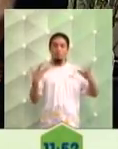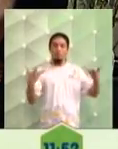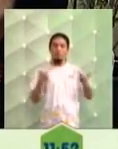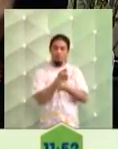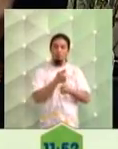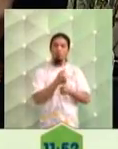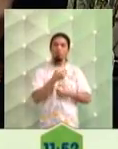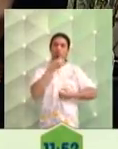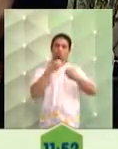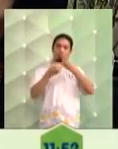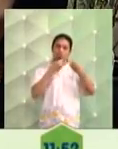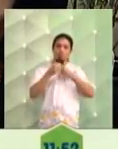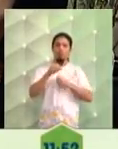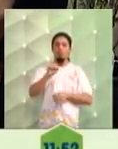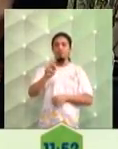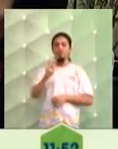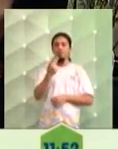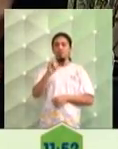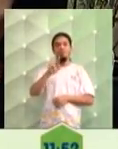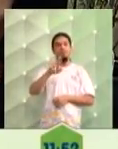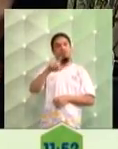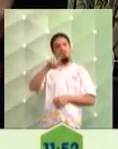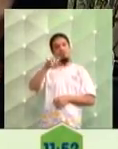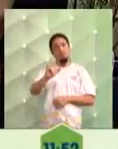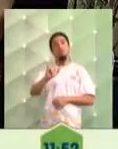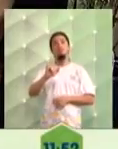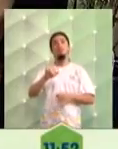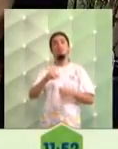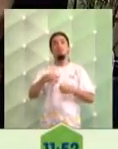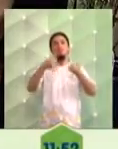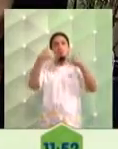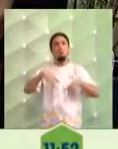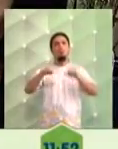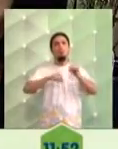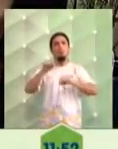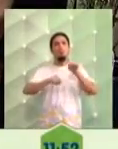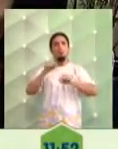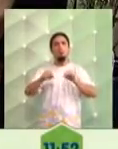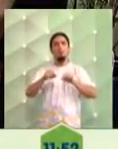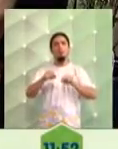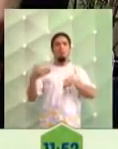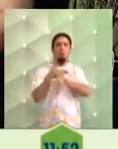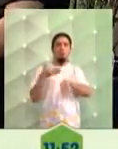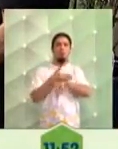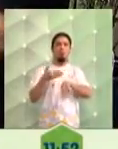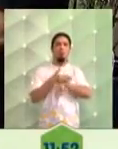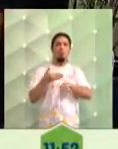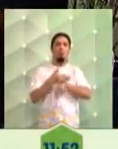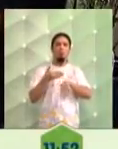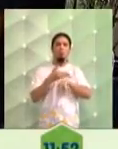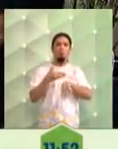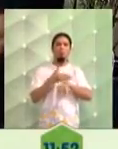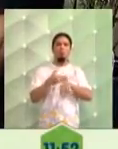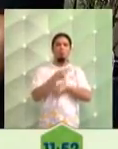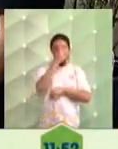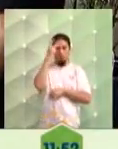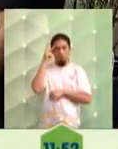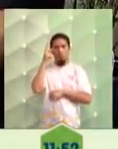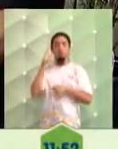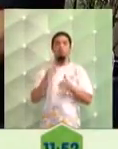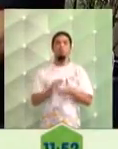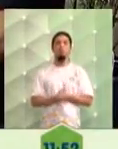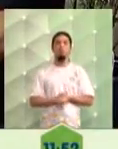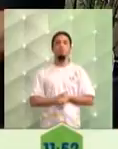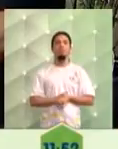Shirley Assis, abordando essa questão da participação das entidades. que é uma coisa fabulosa. Show de bola. Muito show, parabéns